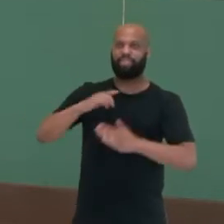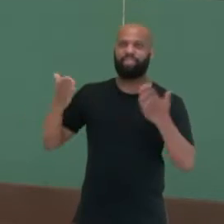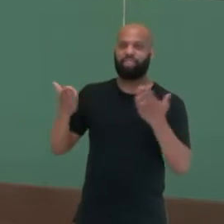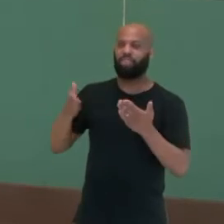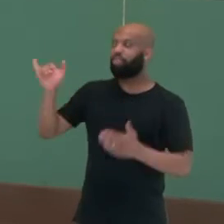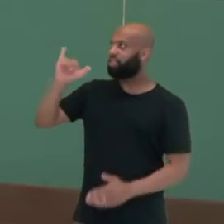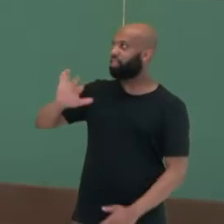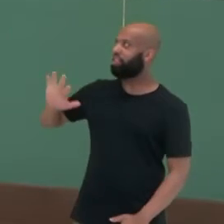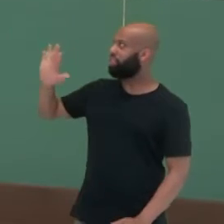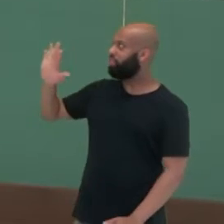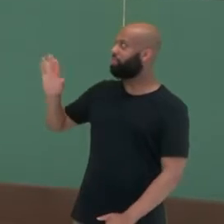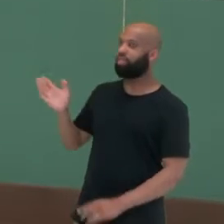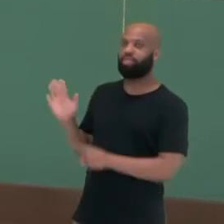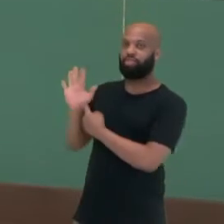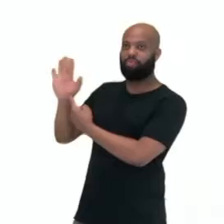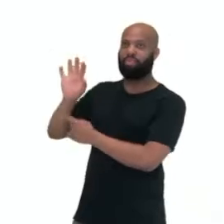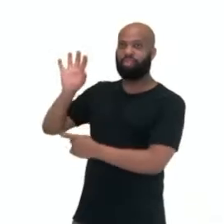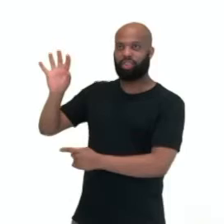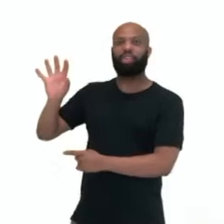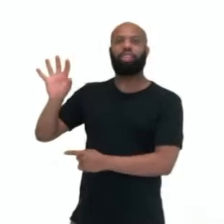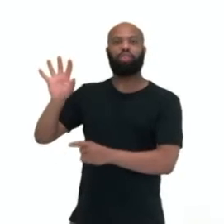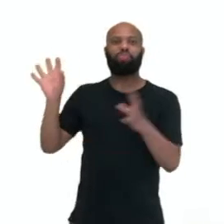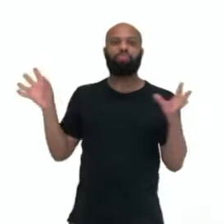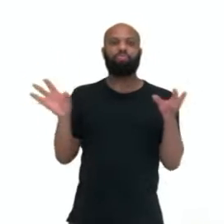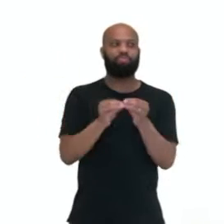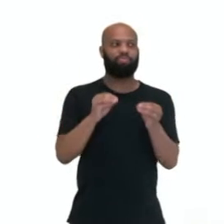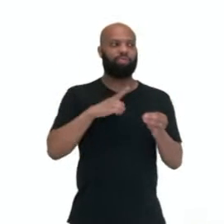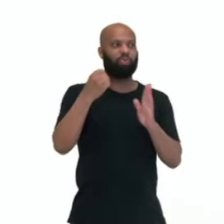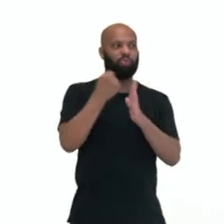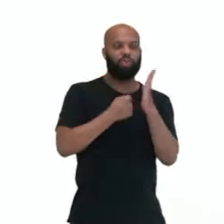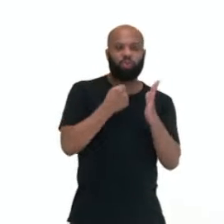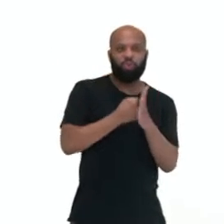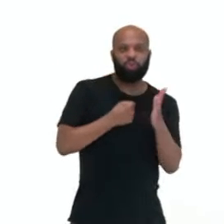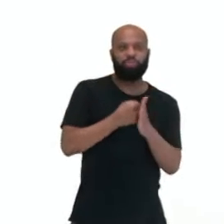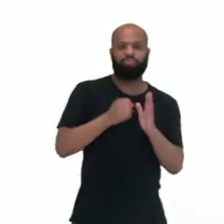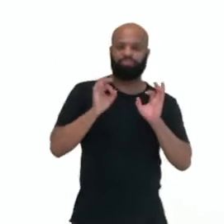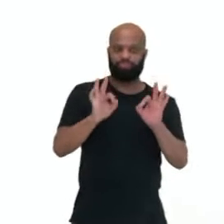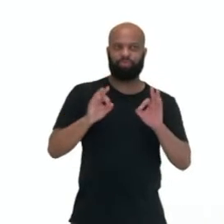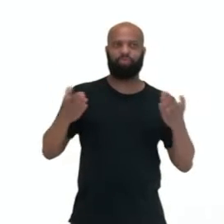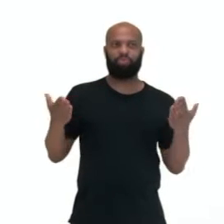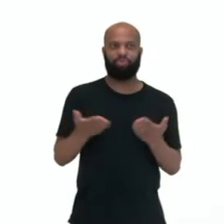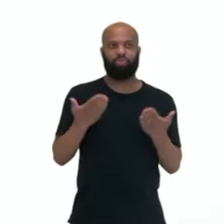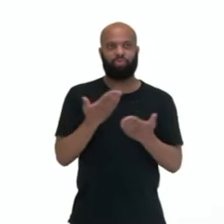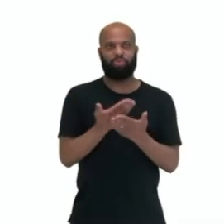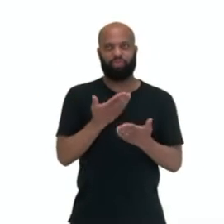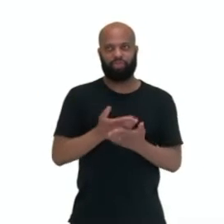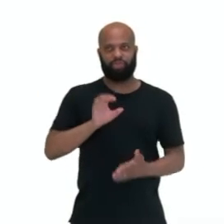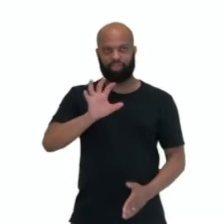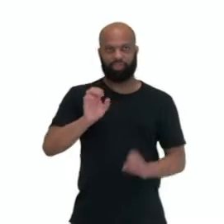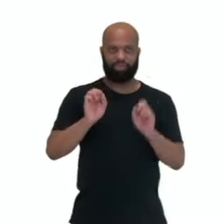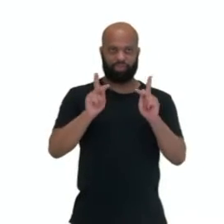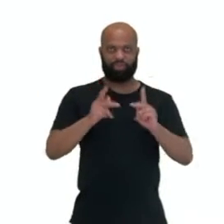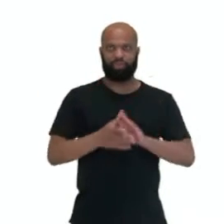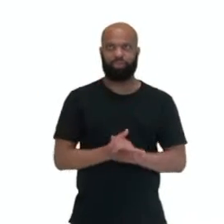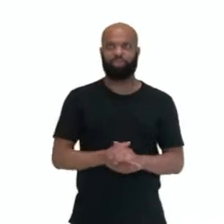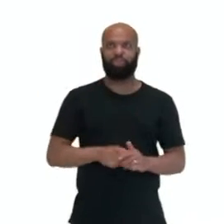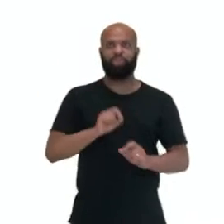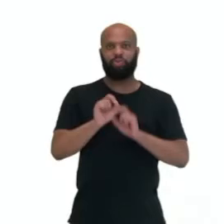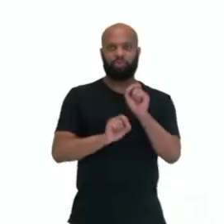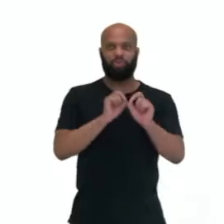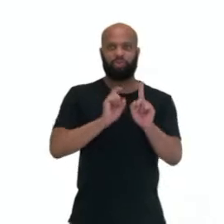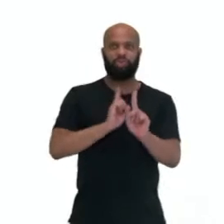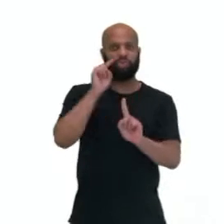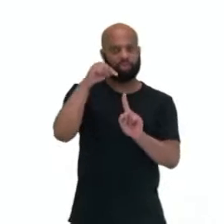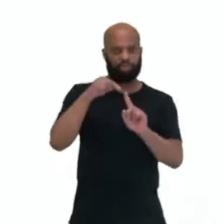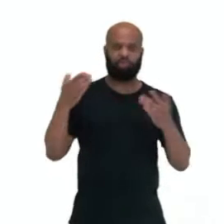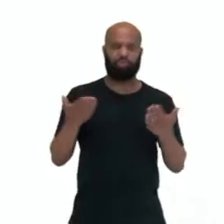resume bem o que é o Karatê, né? Uma luta com bastante disciplina, e a gente vai falar um pouquinho sobre ele. Quais são os